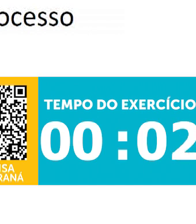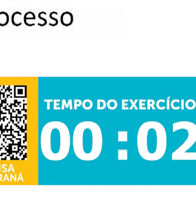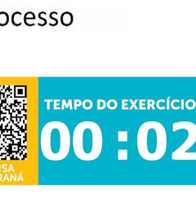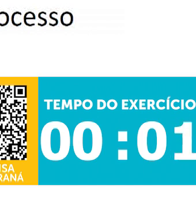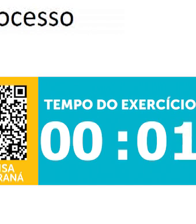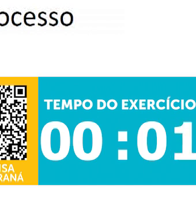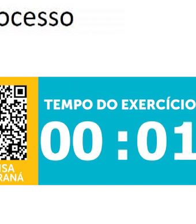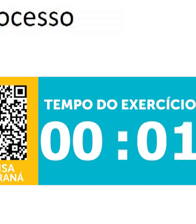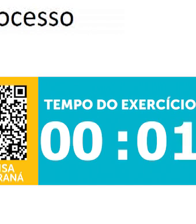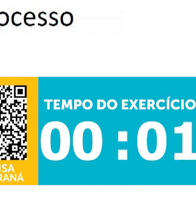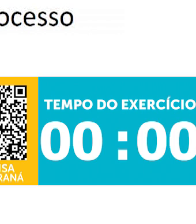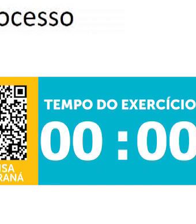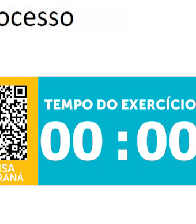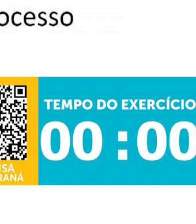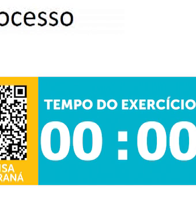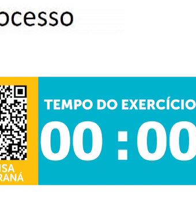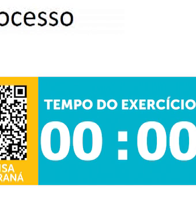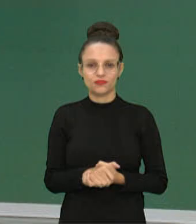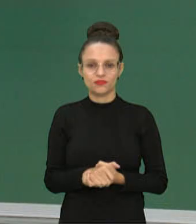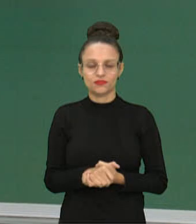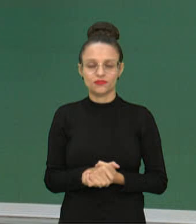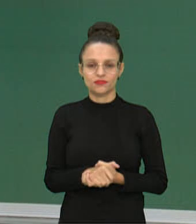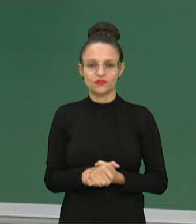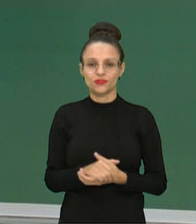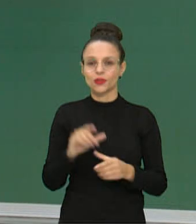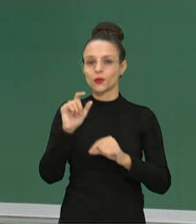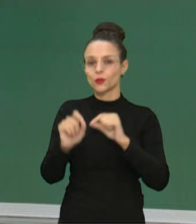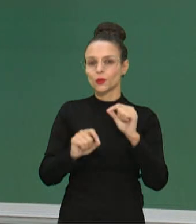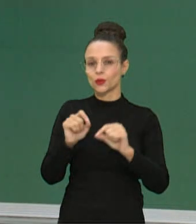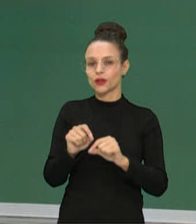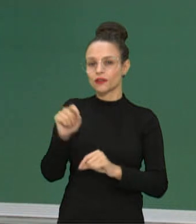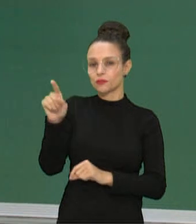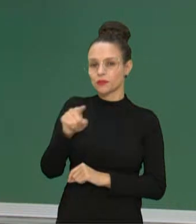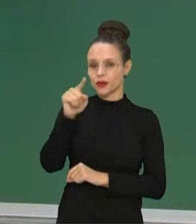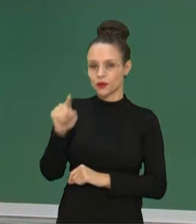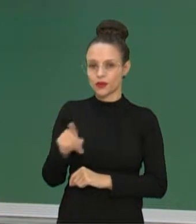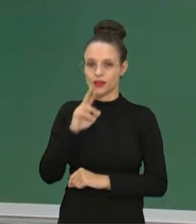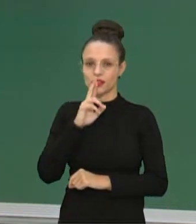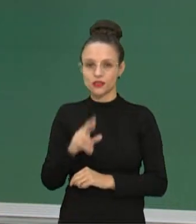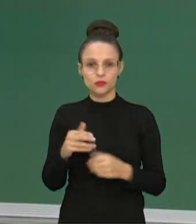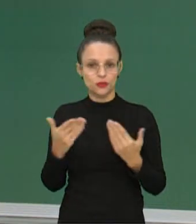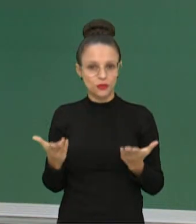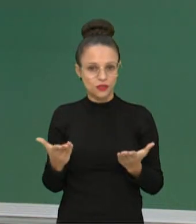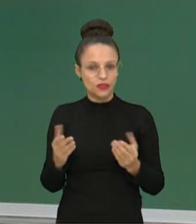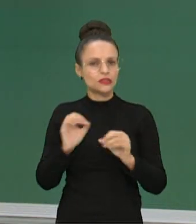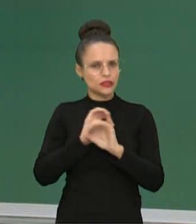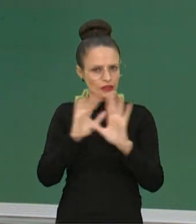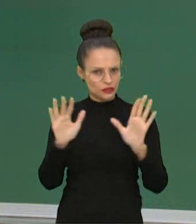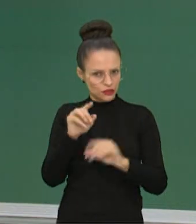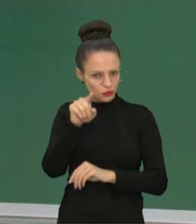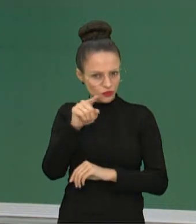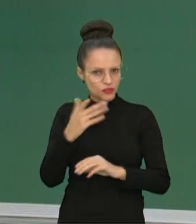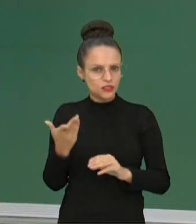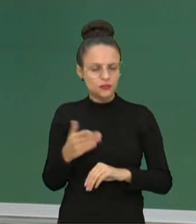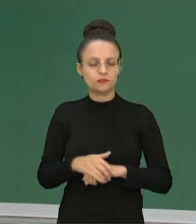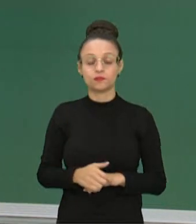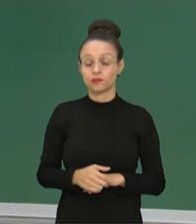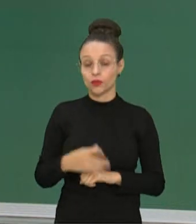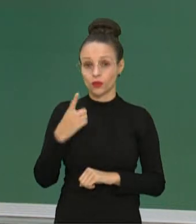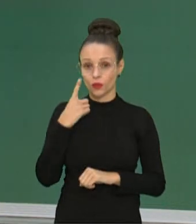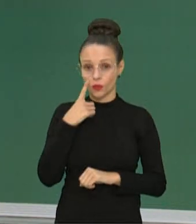O que você marcou como resposta? Tá bem claro isso para vocês? Olha